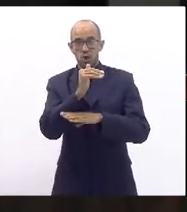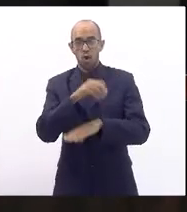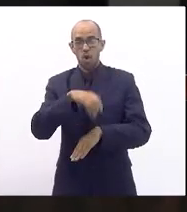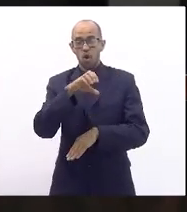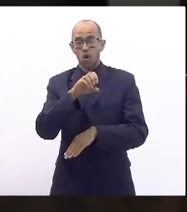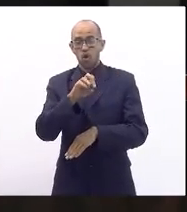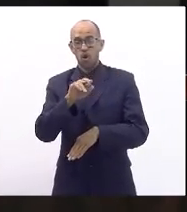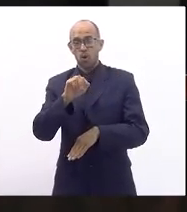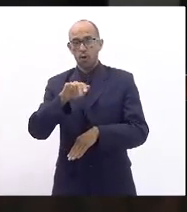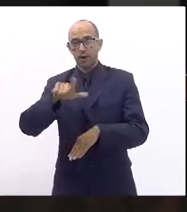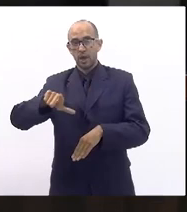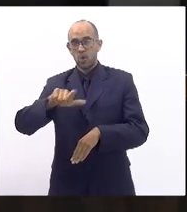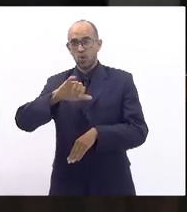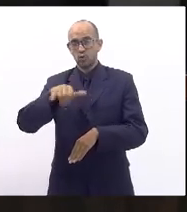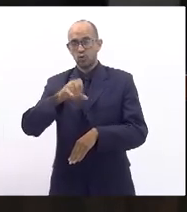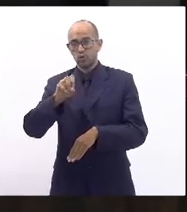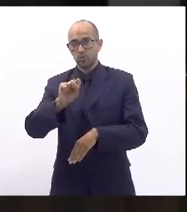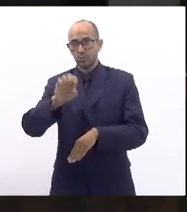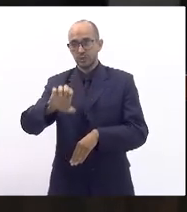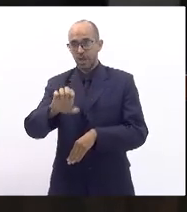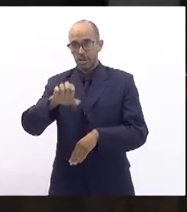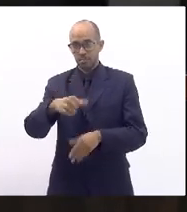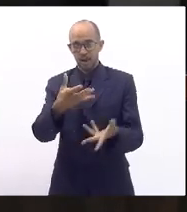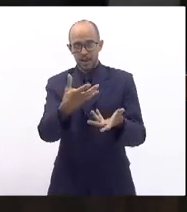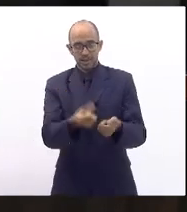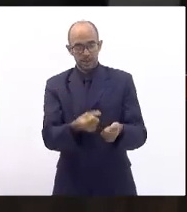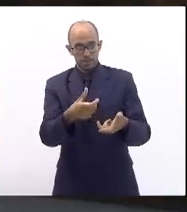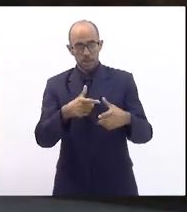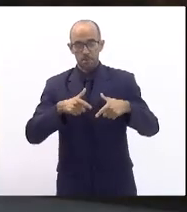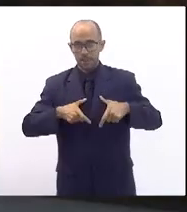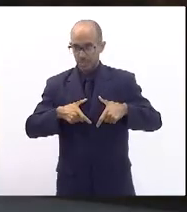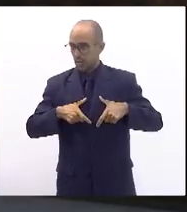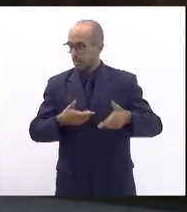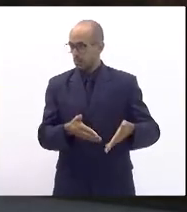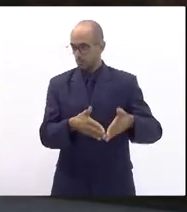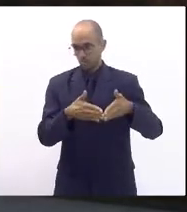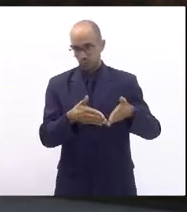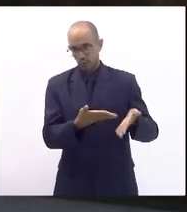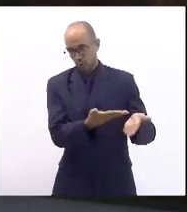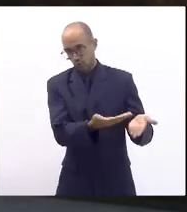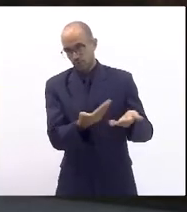engenharia José Fernandes Figueira Filho para receber a medalha por favor